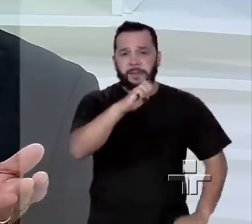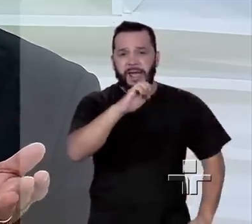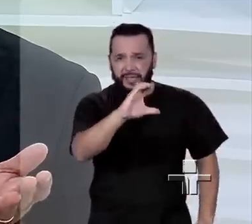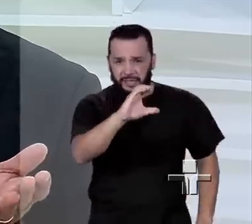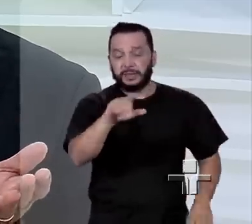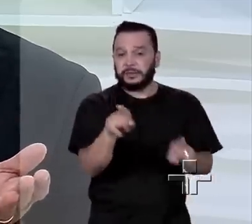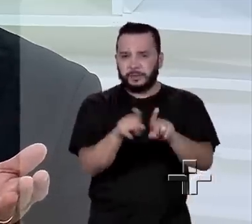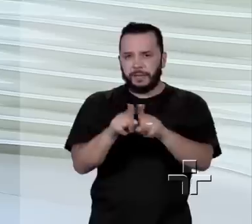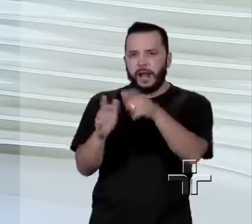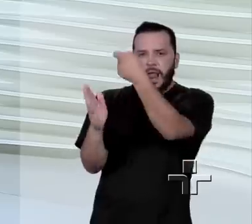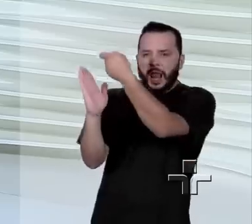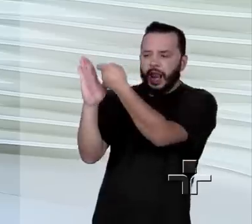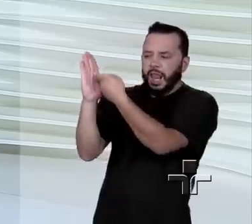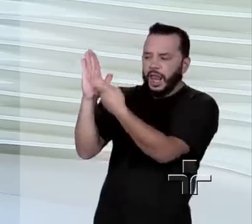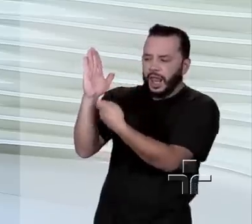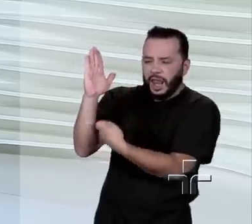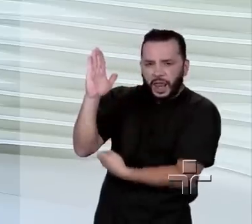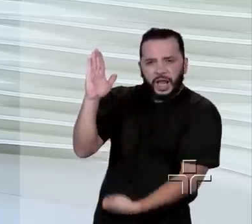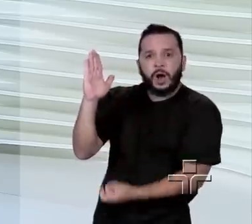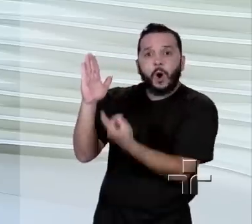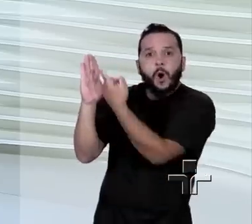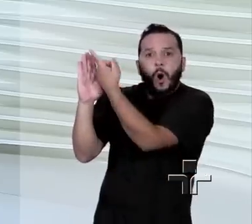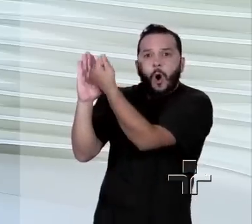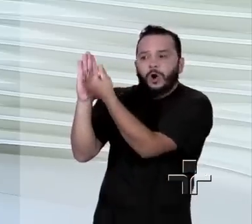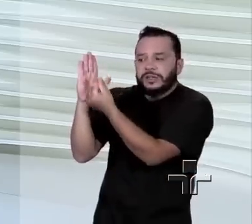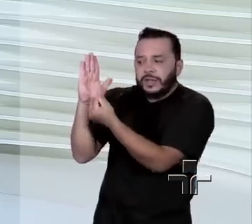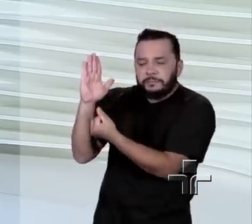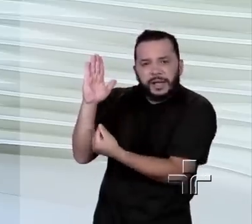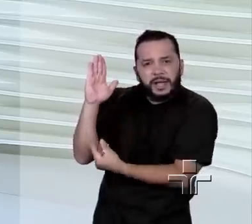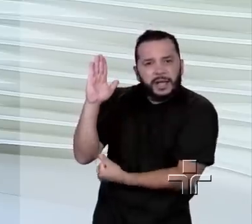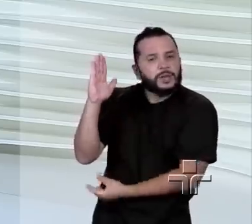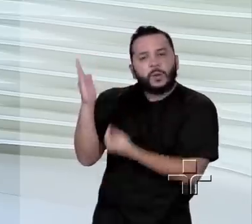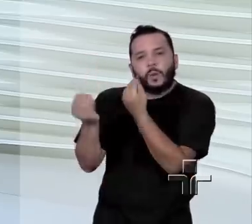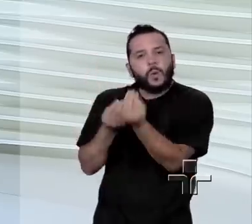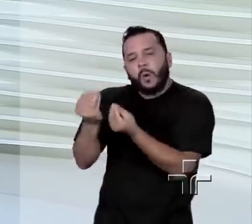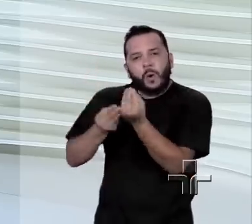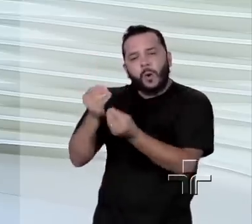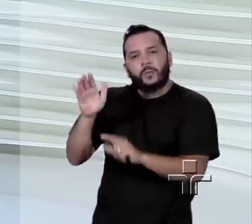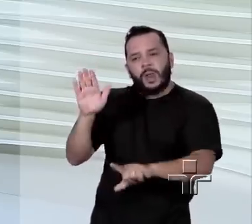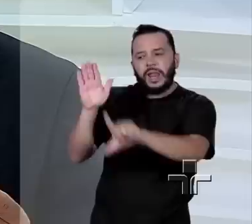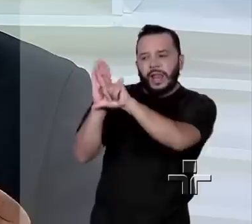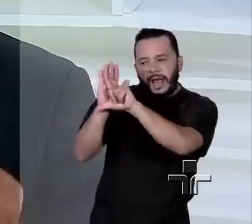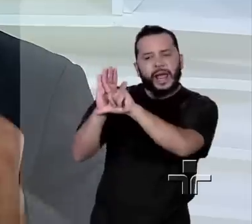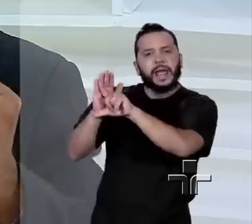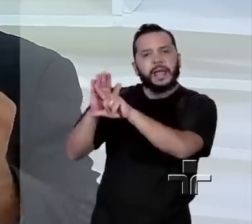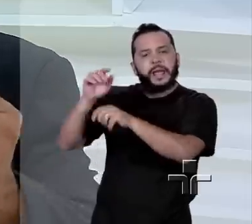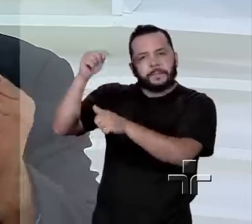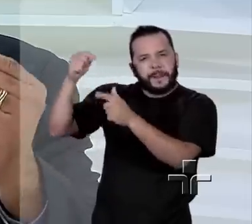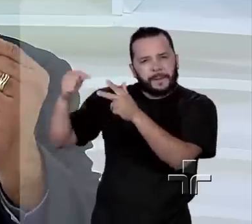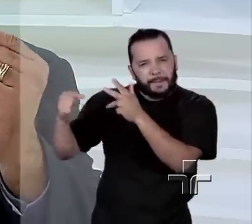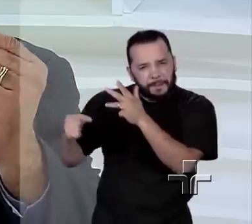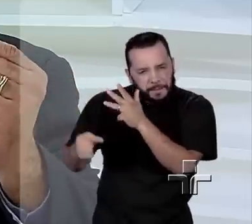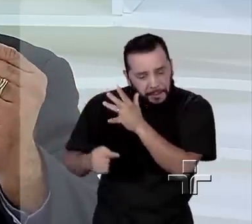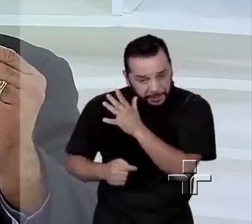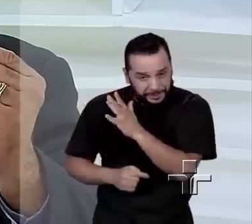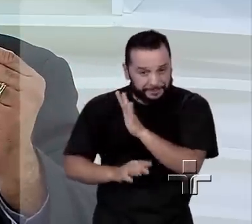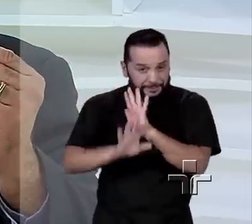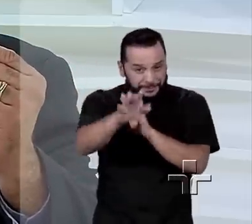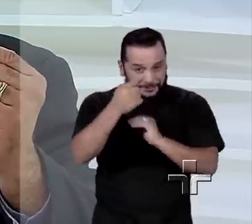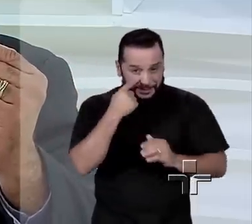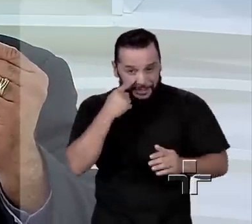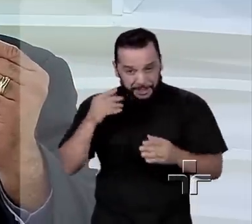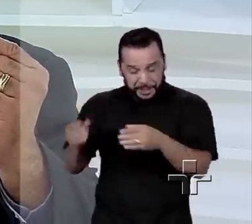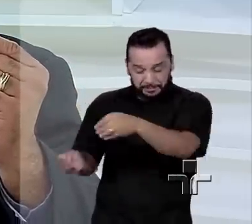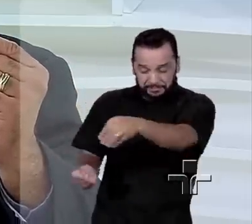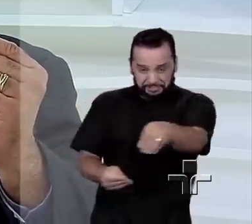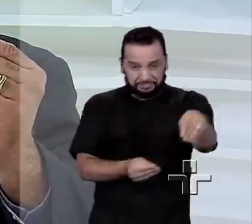o relatório de finanças para cumprir a lei de responsabilidade fiscal, é claro, você vê lá